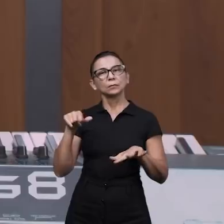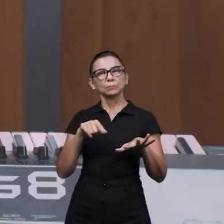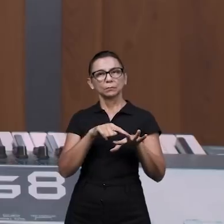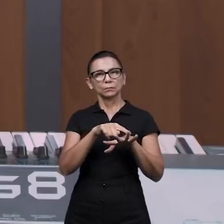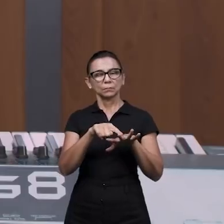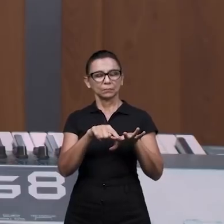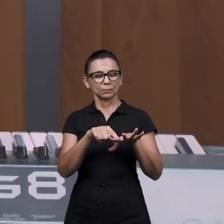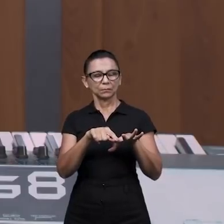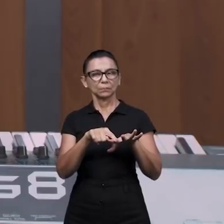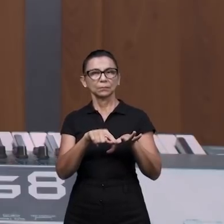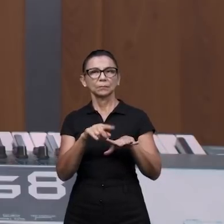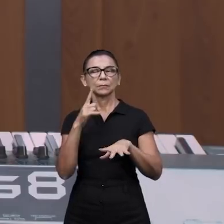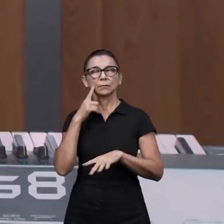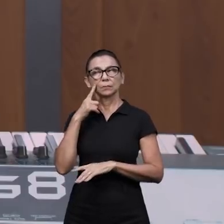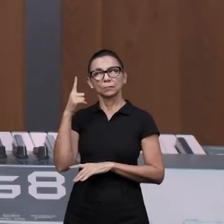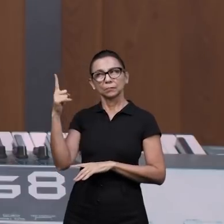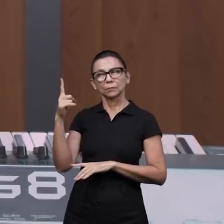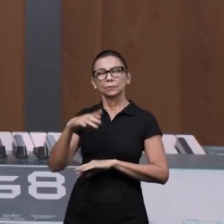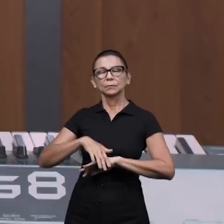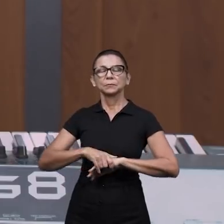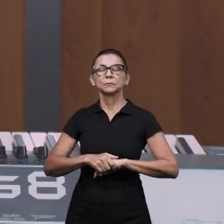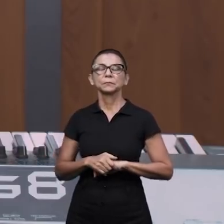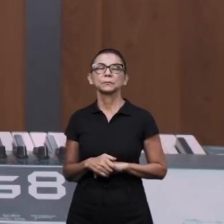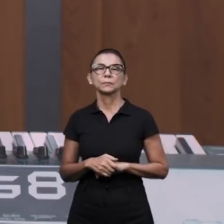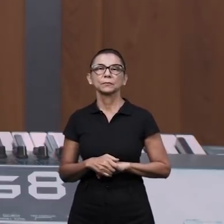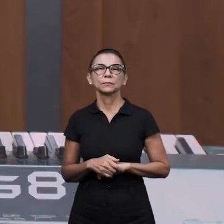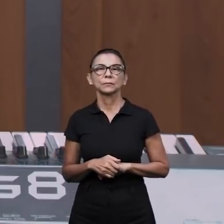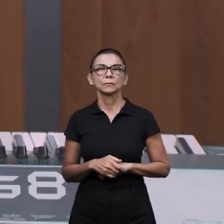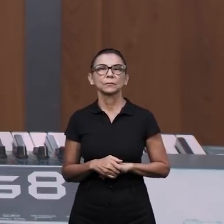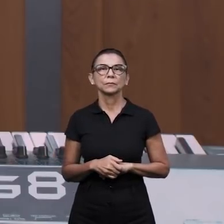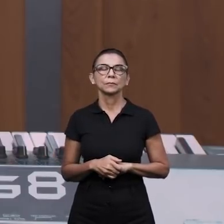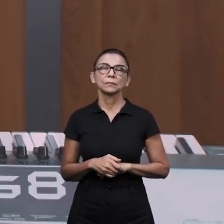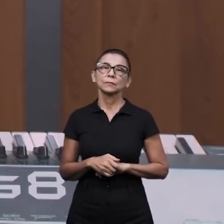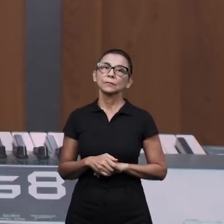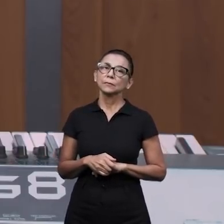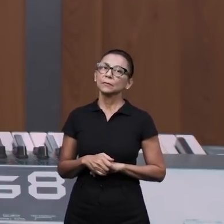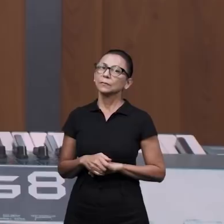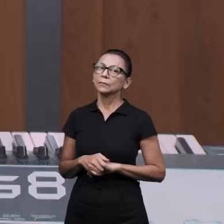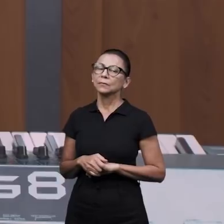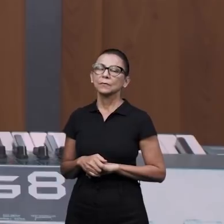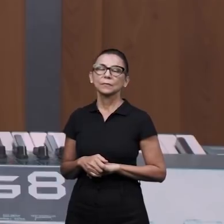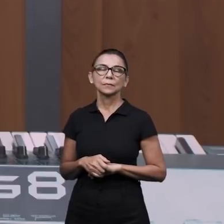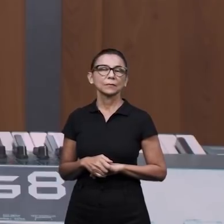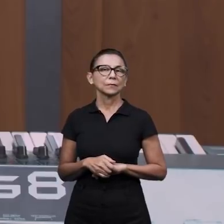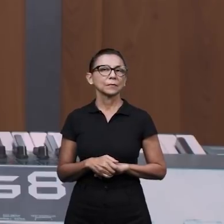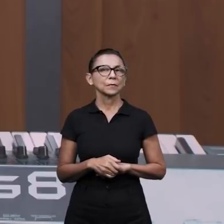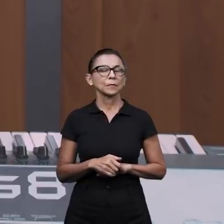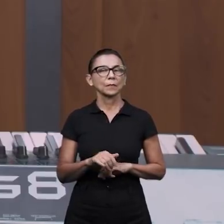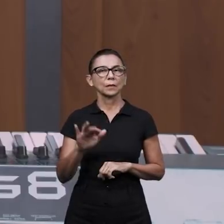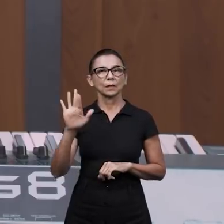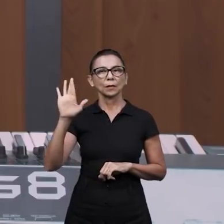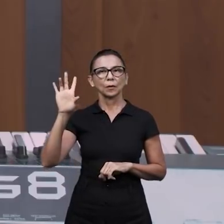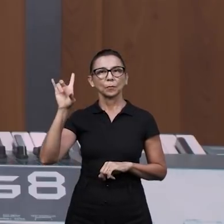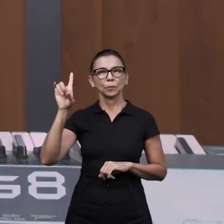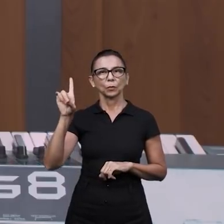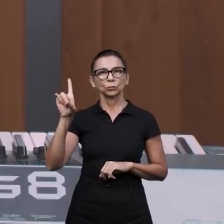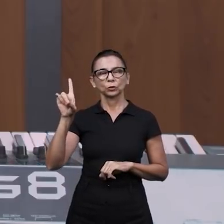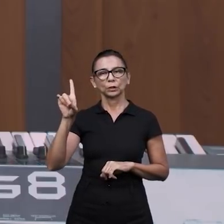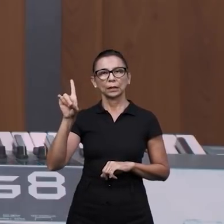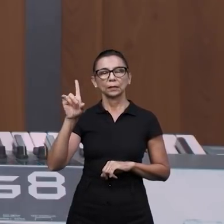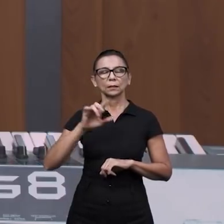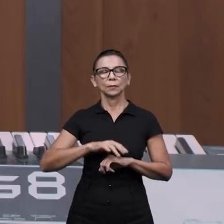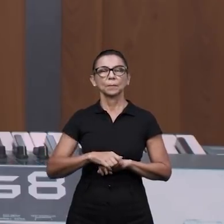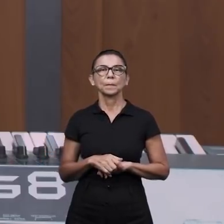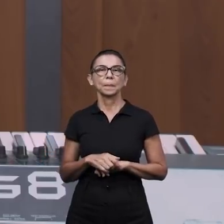aqui atrás bem tampadinho. Lá no agudo a gente só tampa com a mão direita o buraquinho do meio